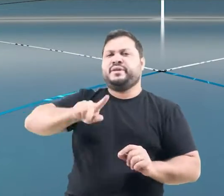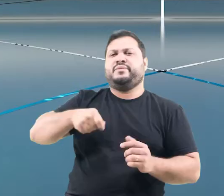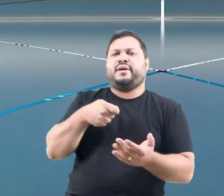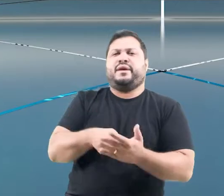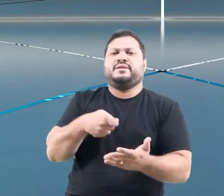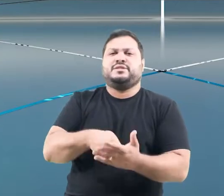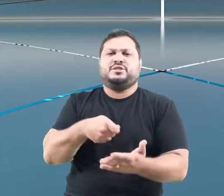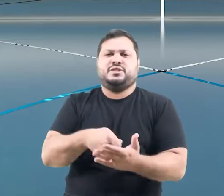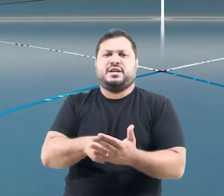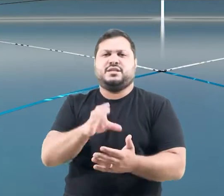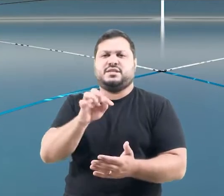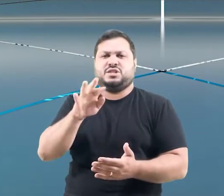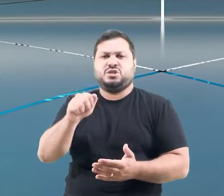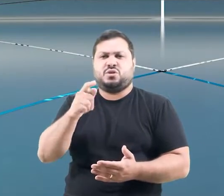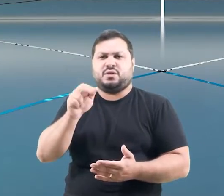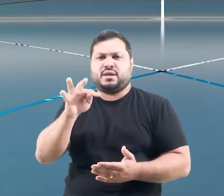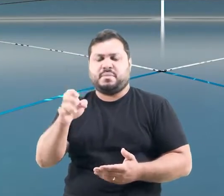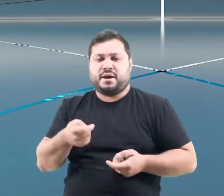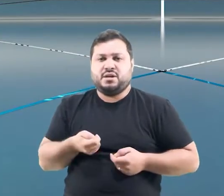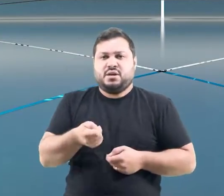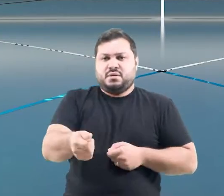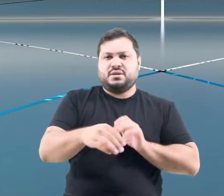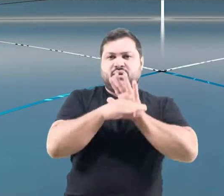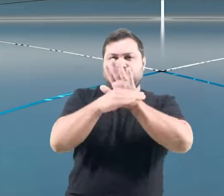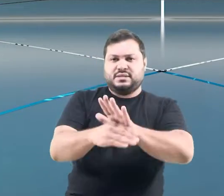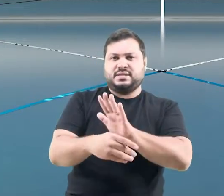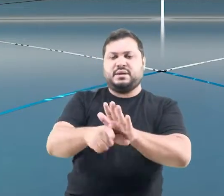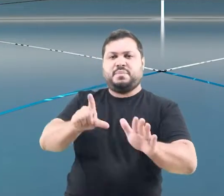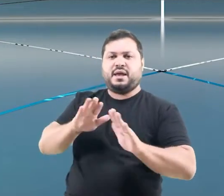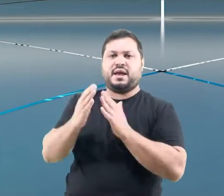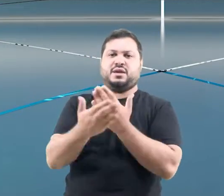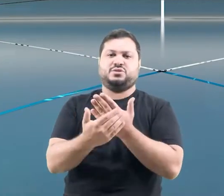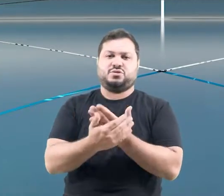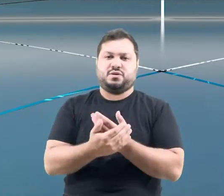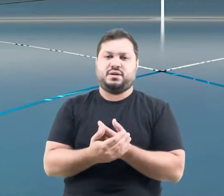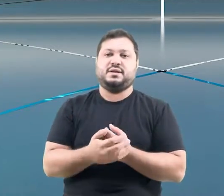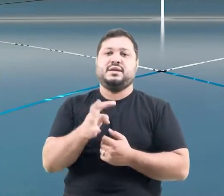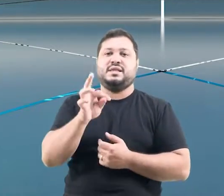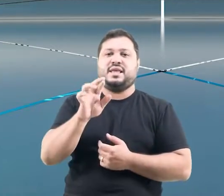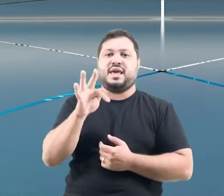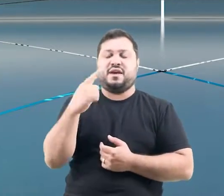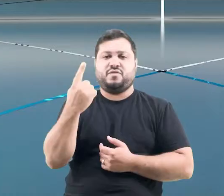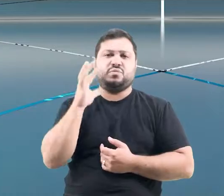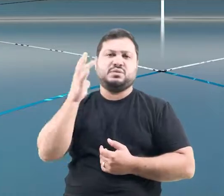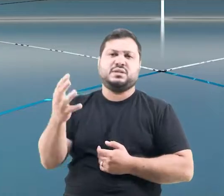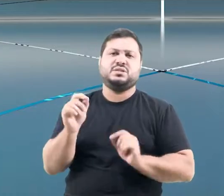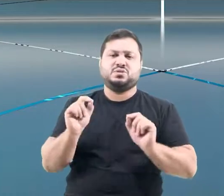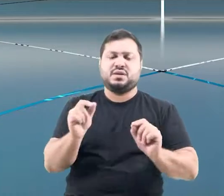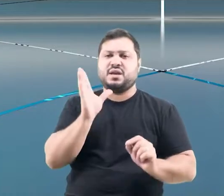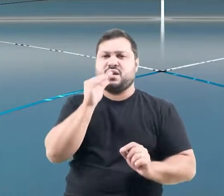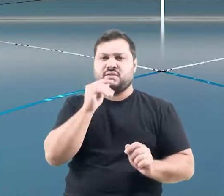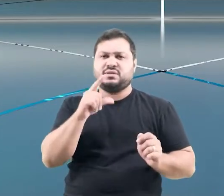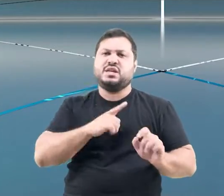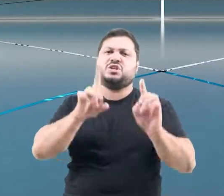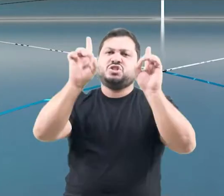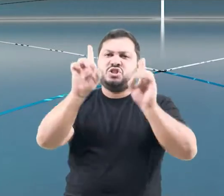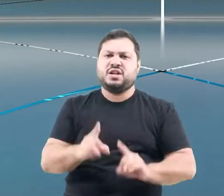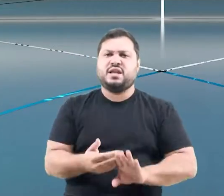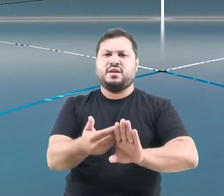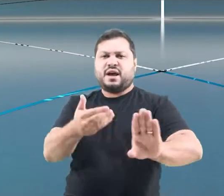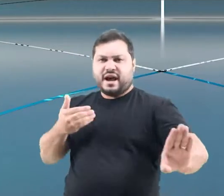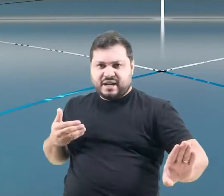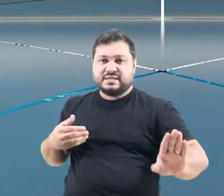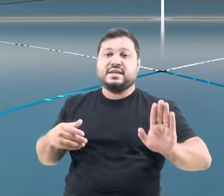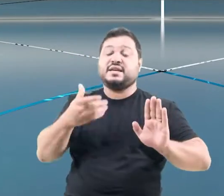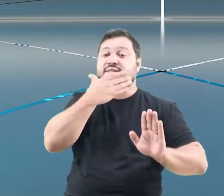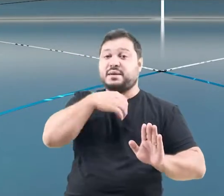cabe exigência de cota-parte para concessão de assistência pré-escolar. E TRF1 decide que servidor tem direito à